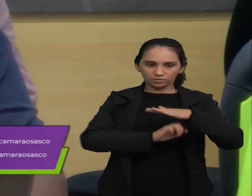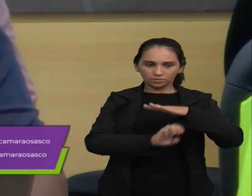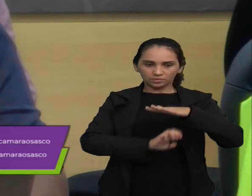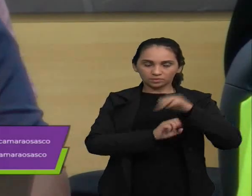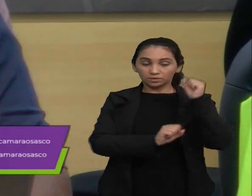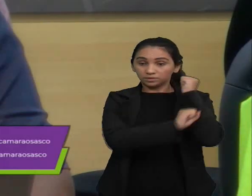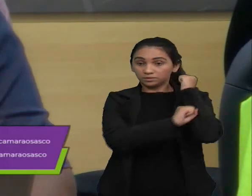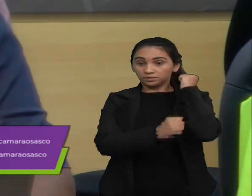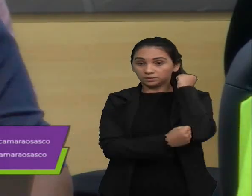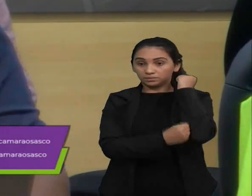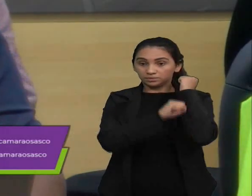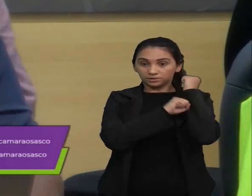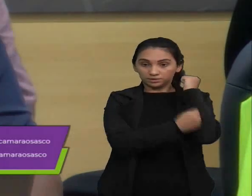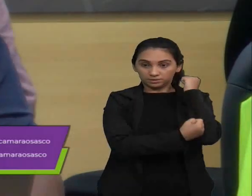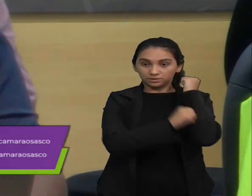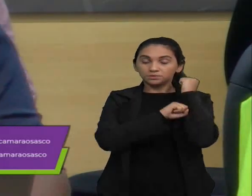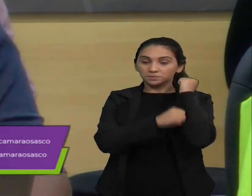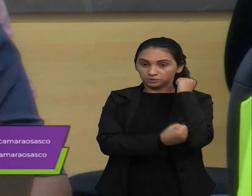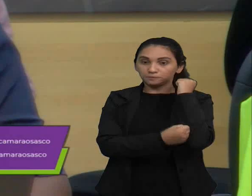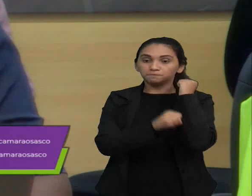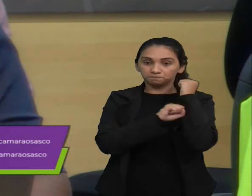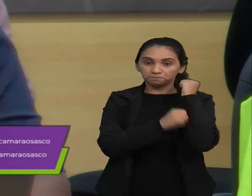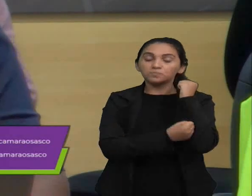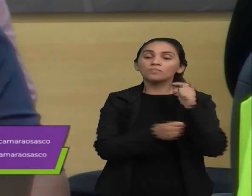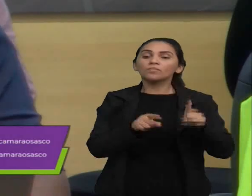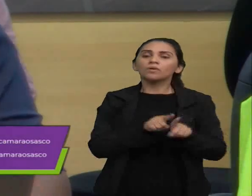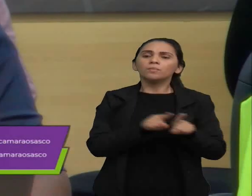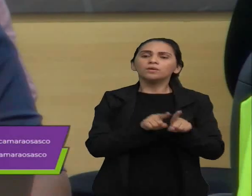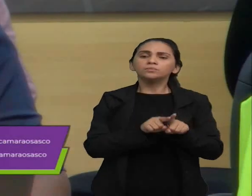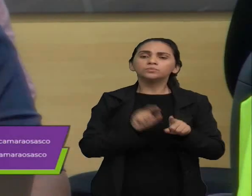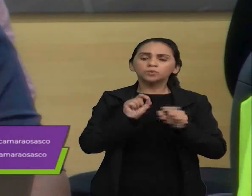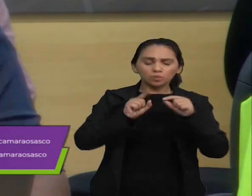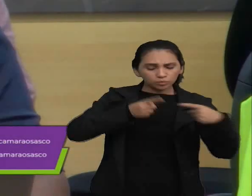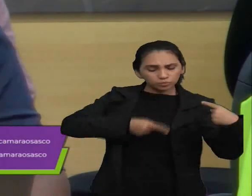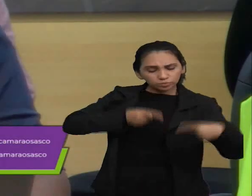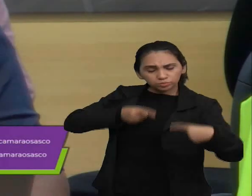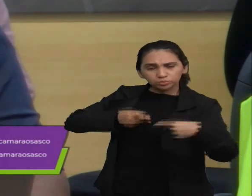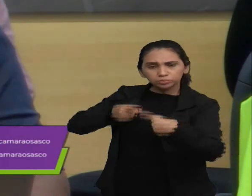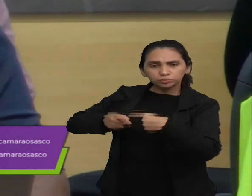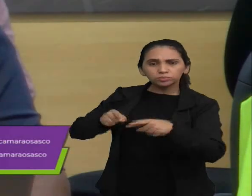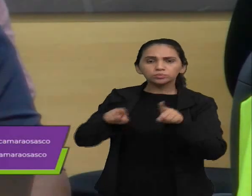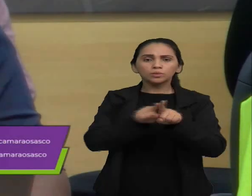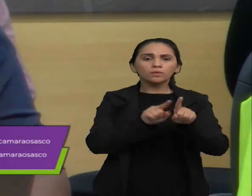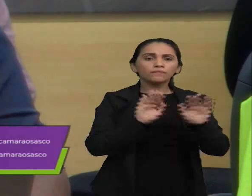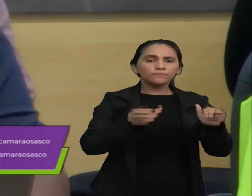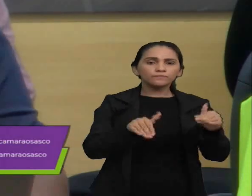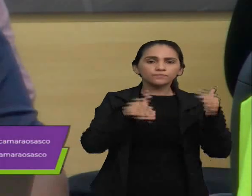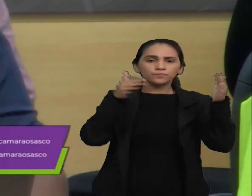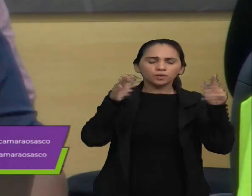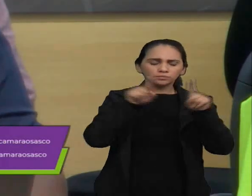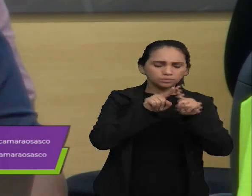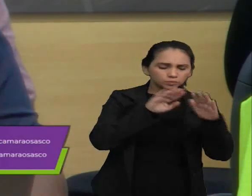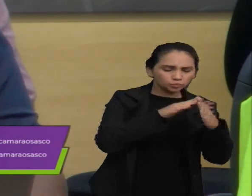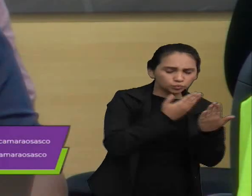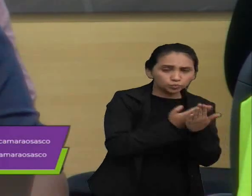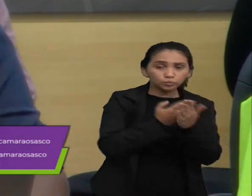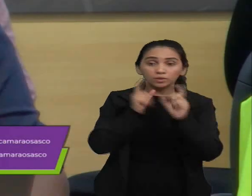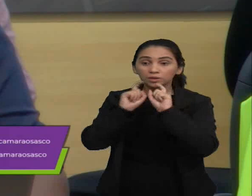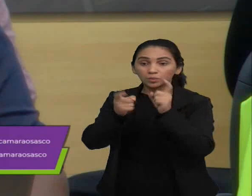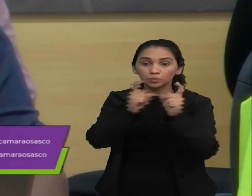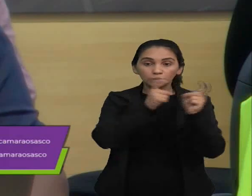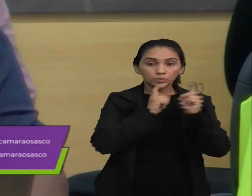Objeto da Frente. Participar e promover debates, fóruns, simpósios, audiências públicas, estudos, reuniões,